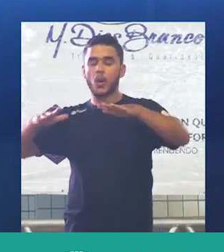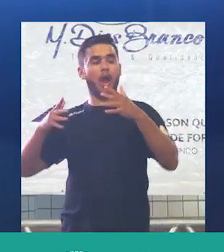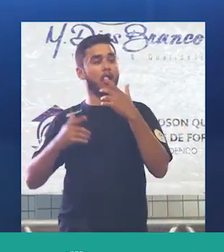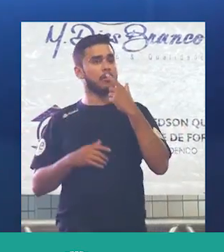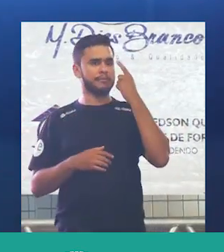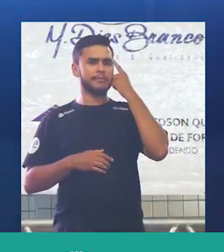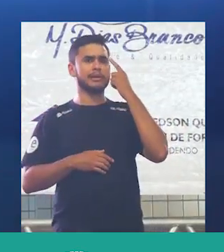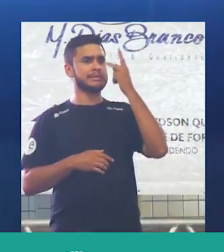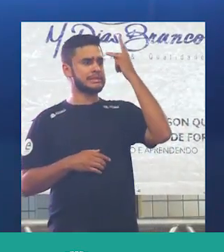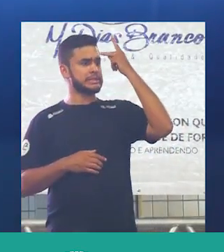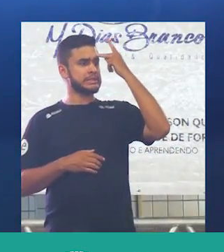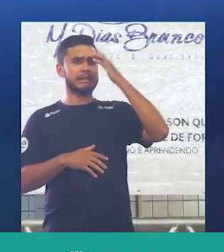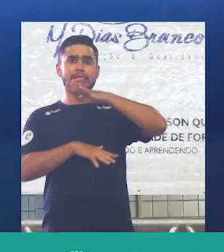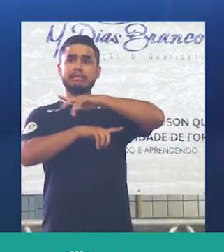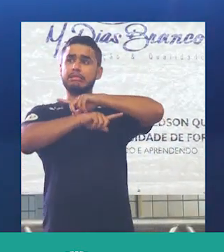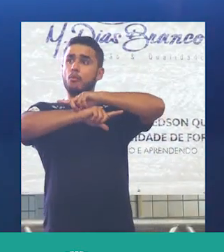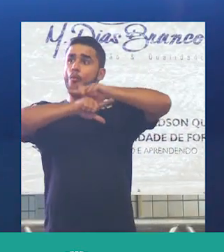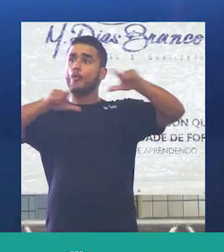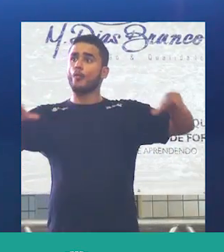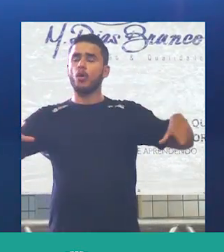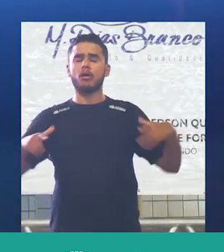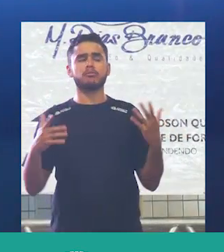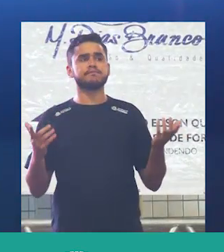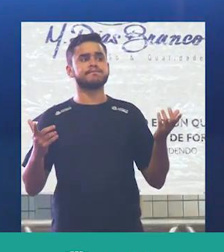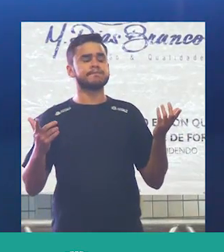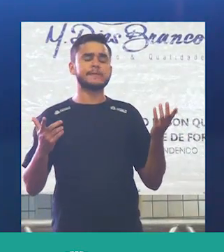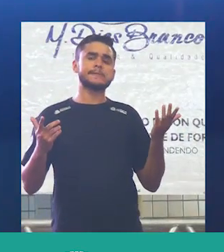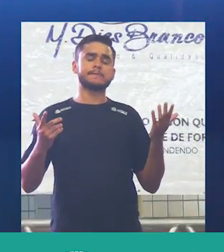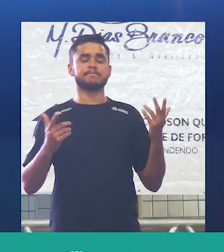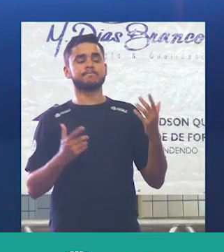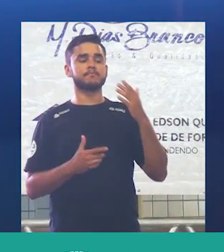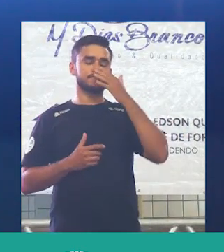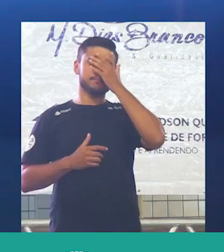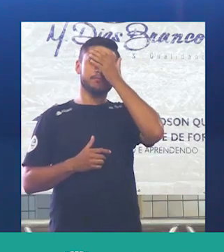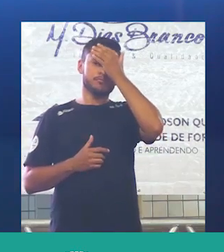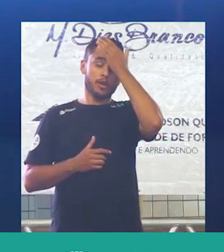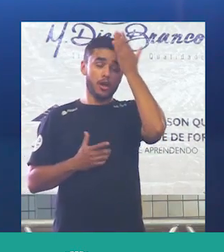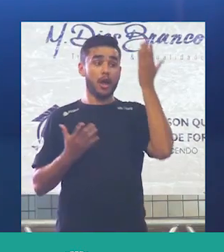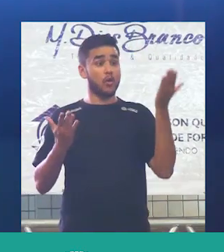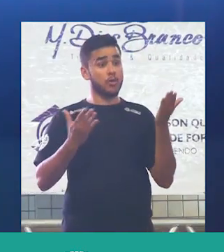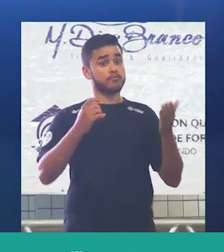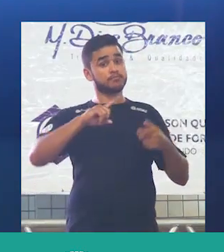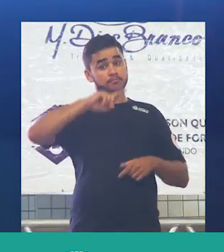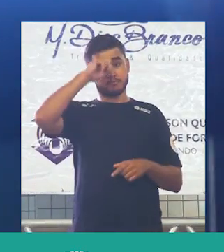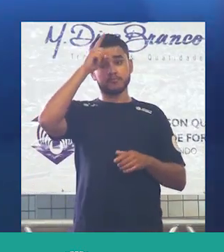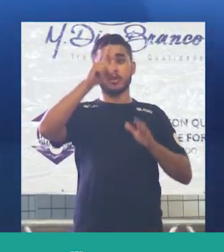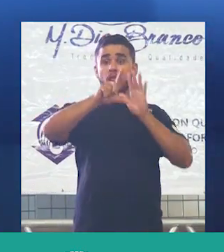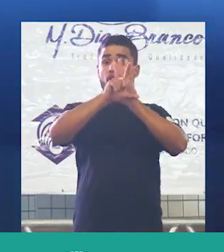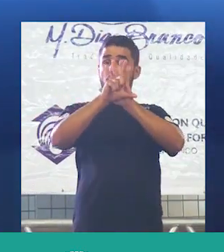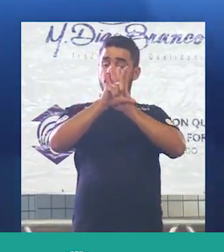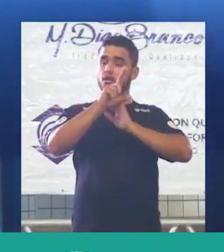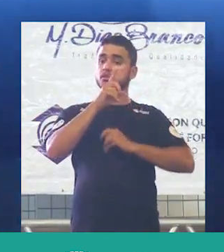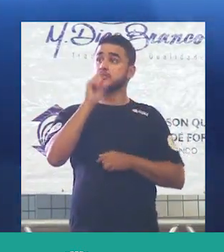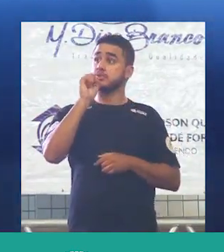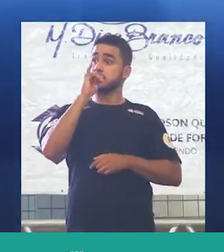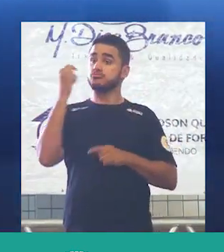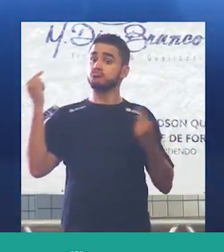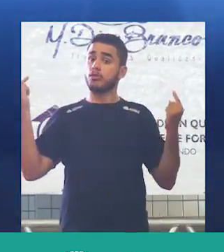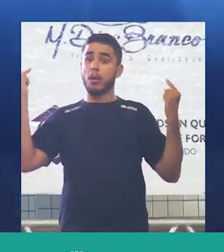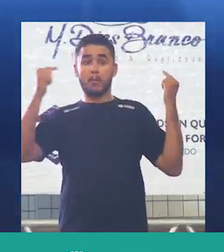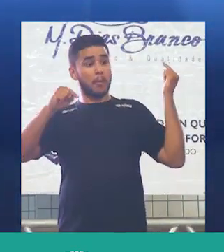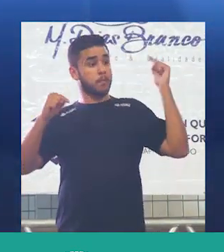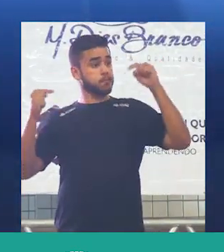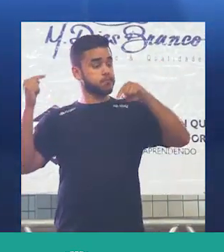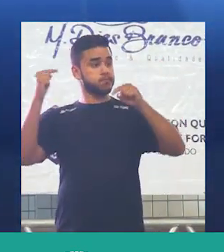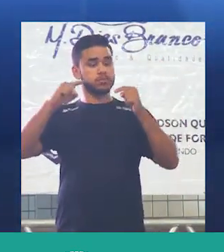que não tinha nada? O governo pensou e disse: vamos criar uma lei. As pessoas que vierem aqui para